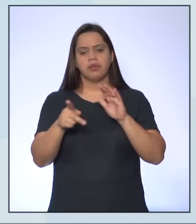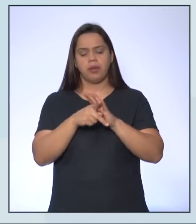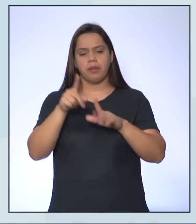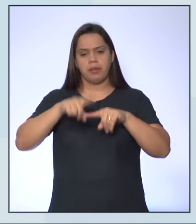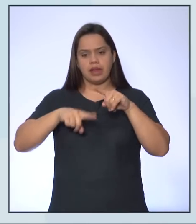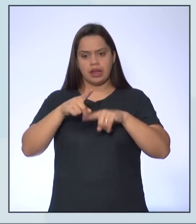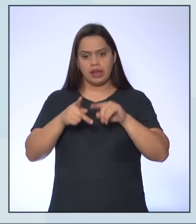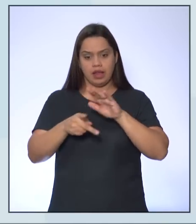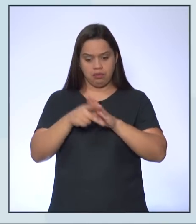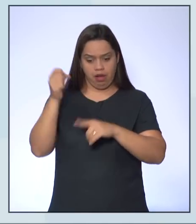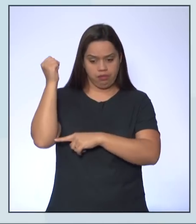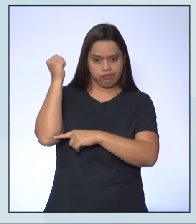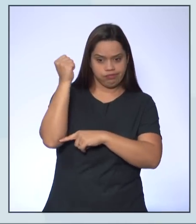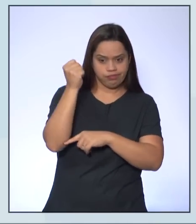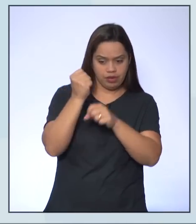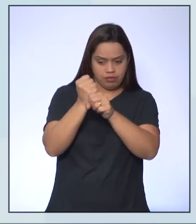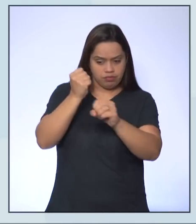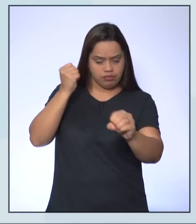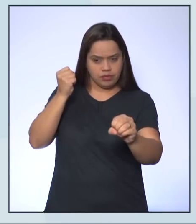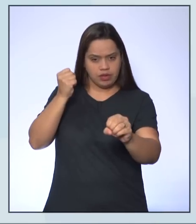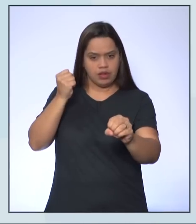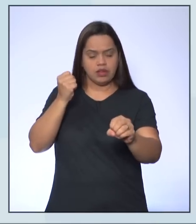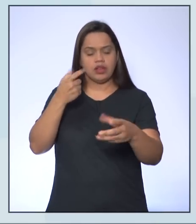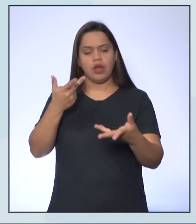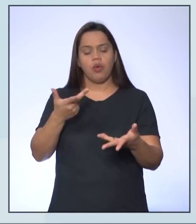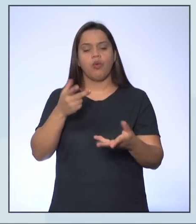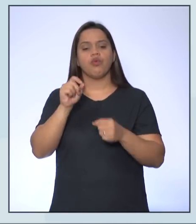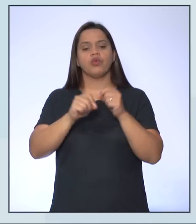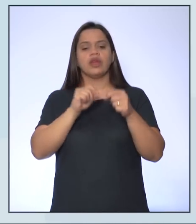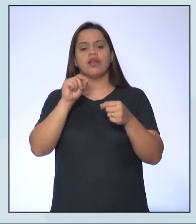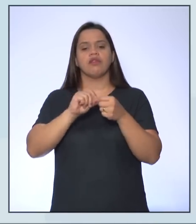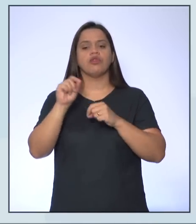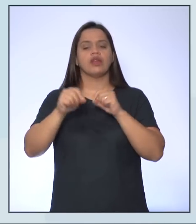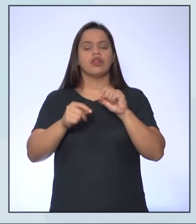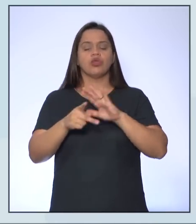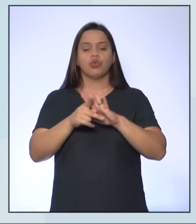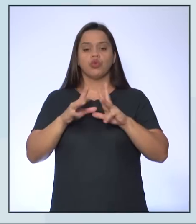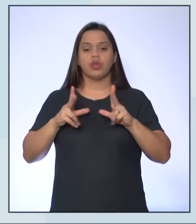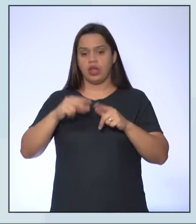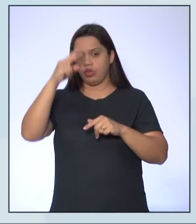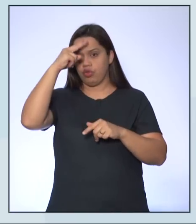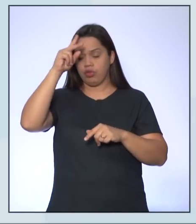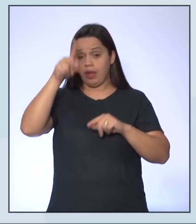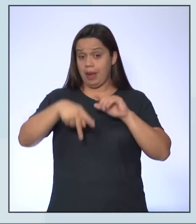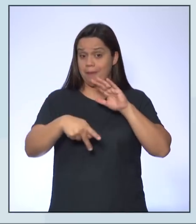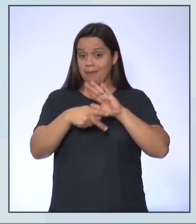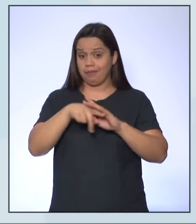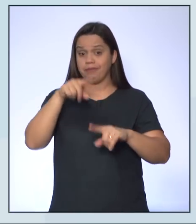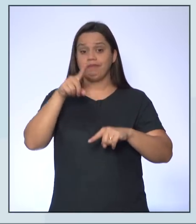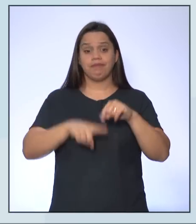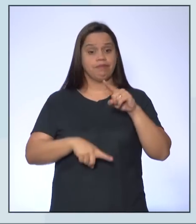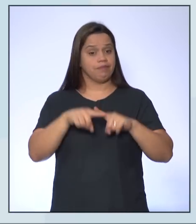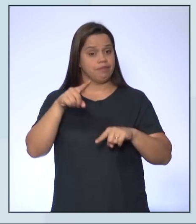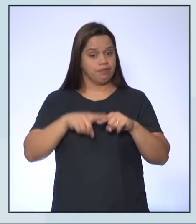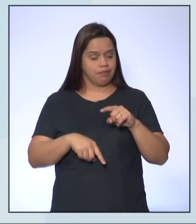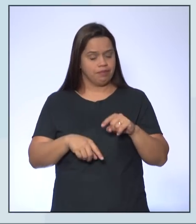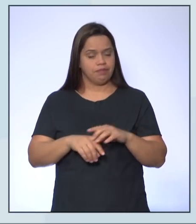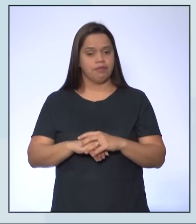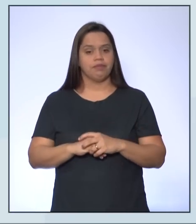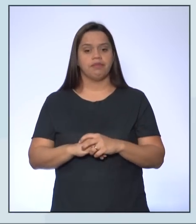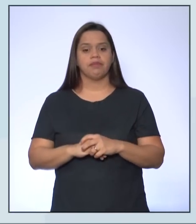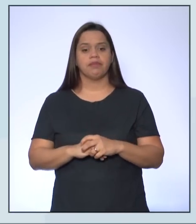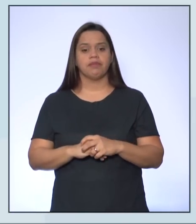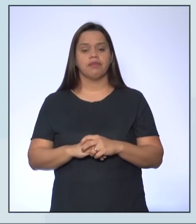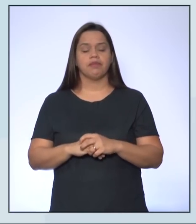caça. Então, eles deixaram esse legado, eles deixaram esses vestígios, que são ferramentas. Além disso, eles